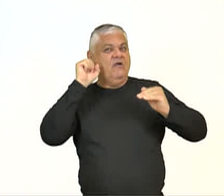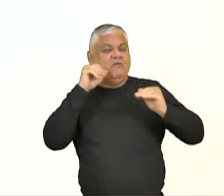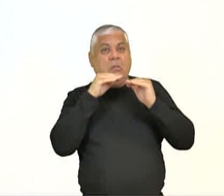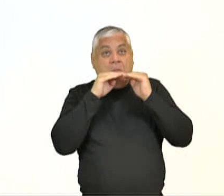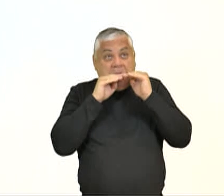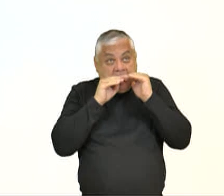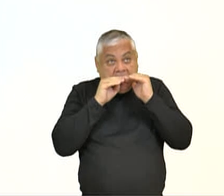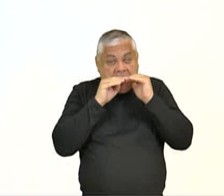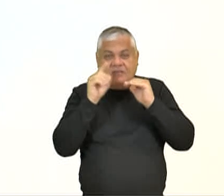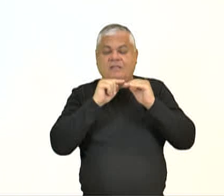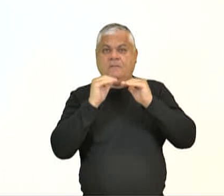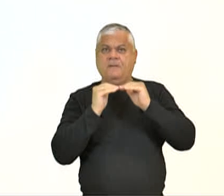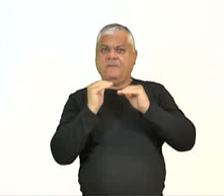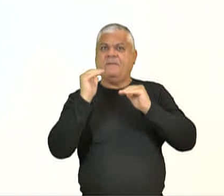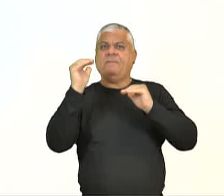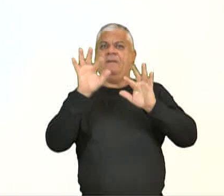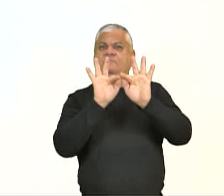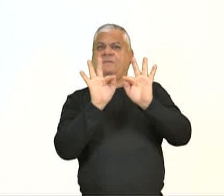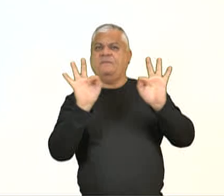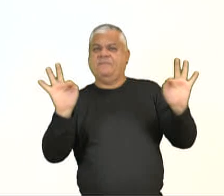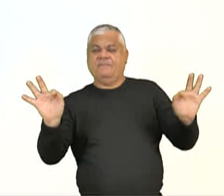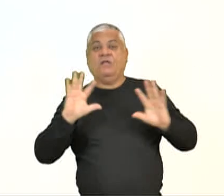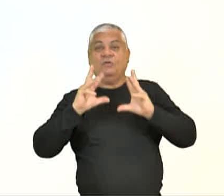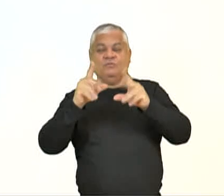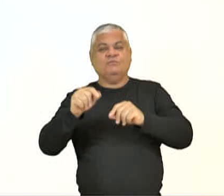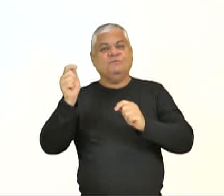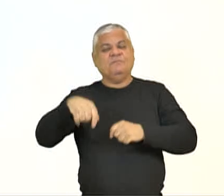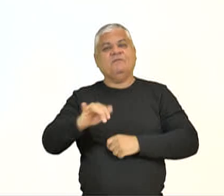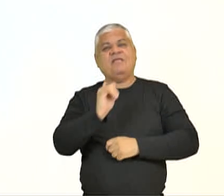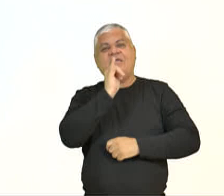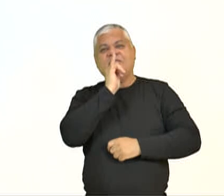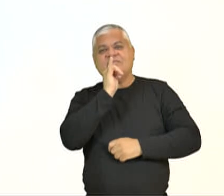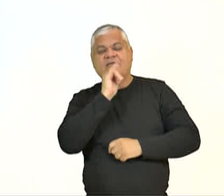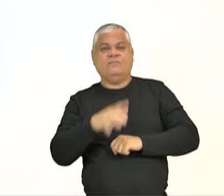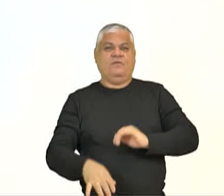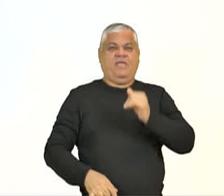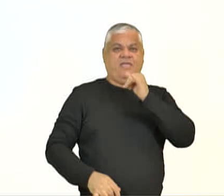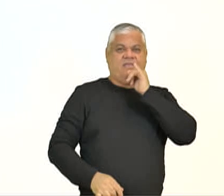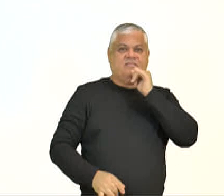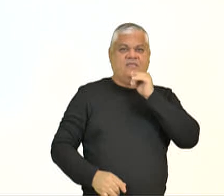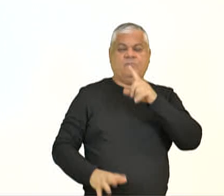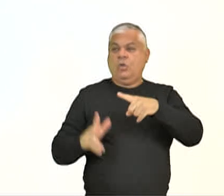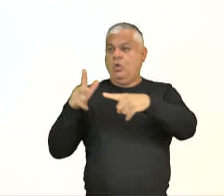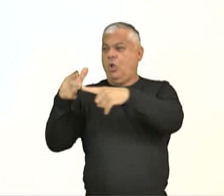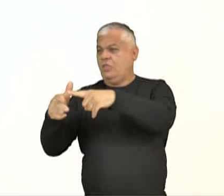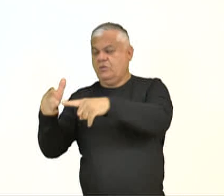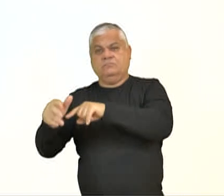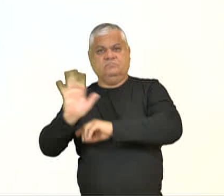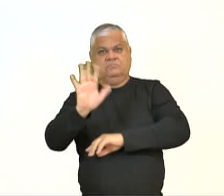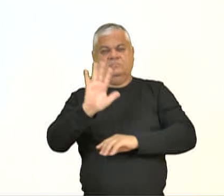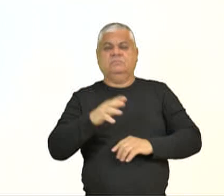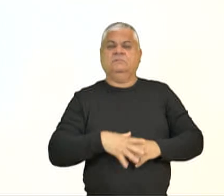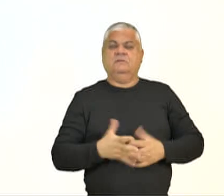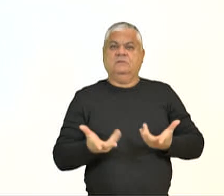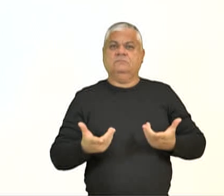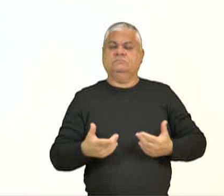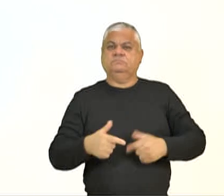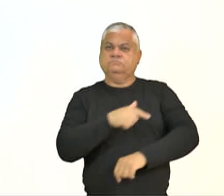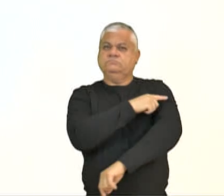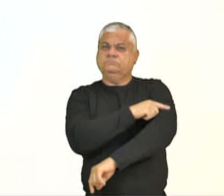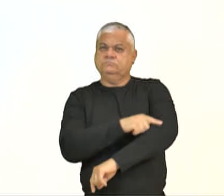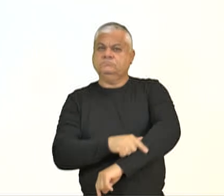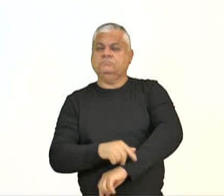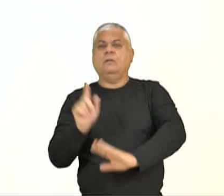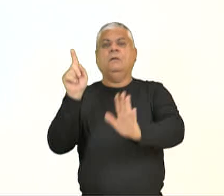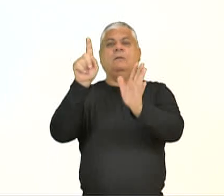as respostas, utilizar argumentos baseados em exemplos, não interromper a fala dos colegas, tentar formular